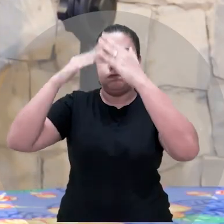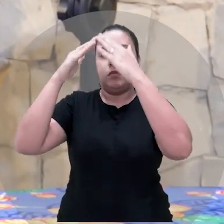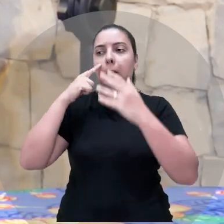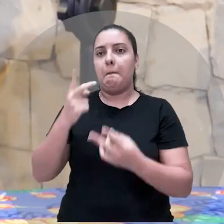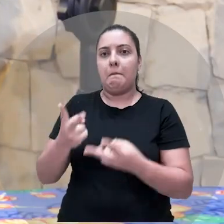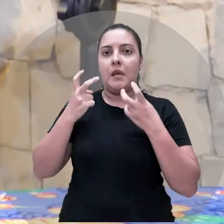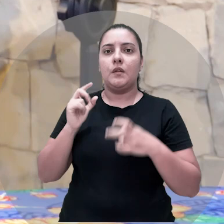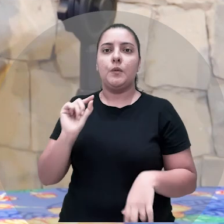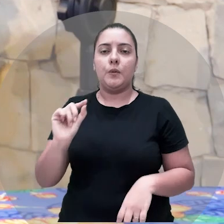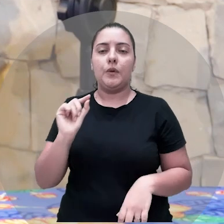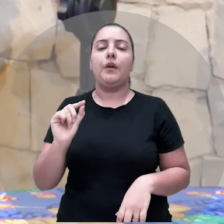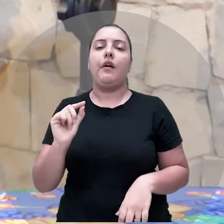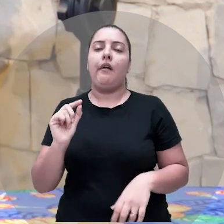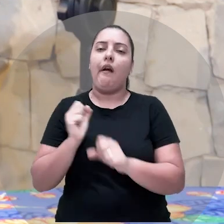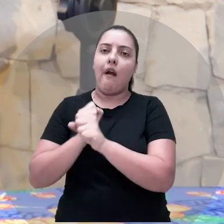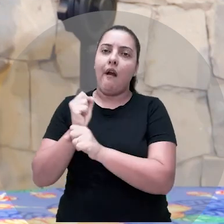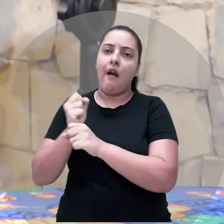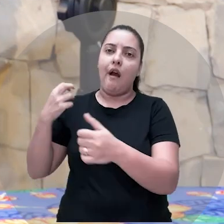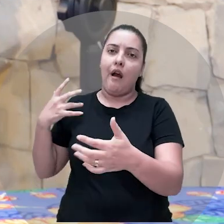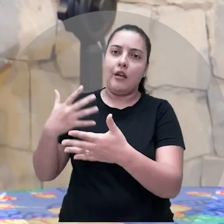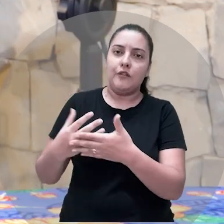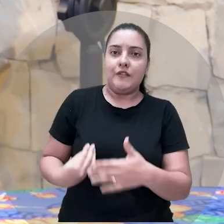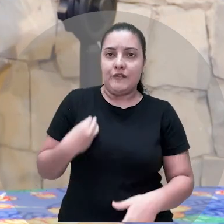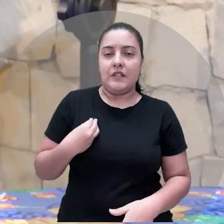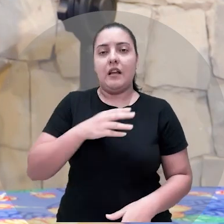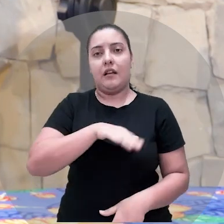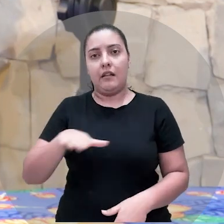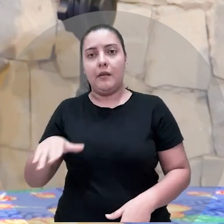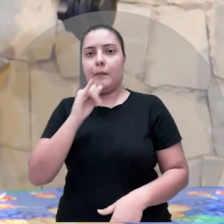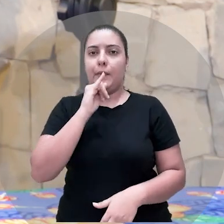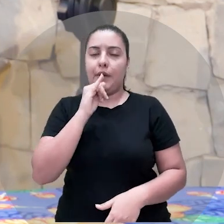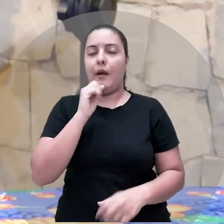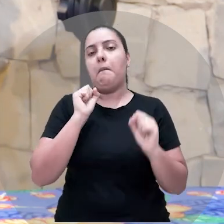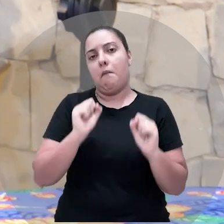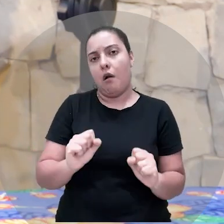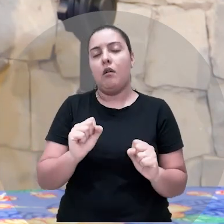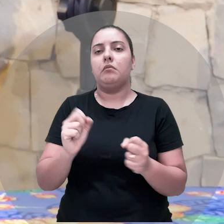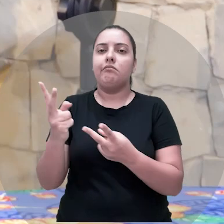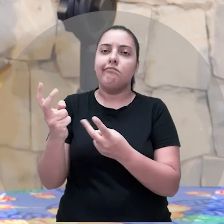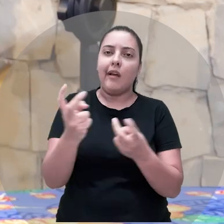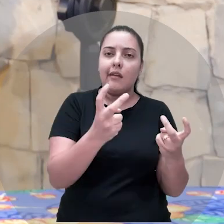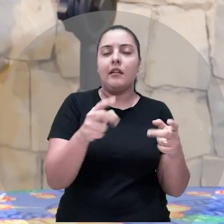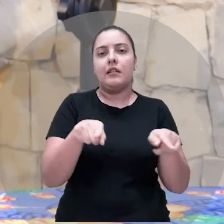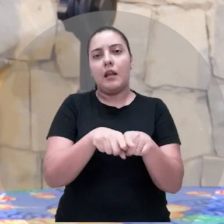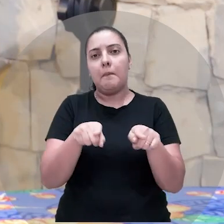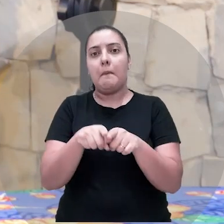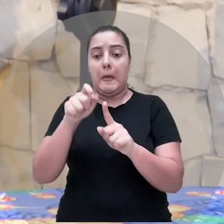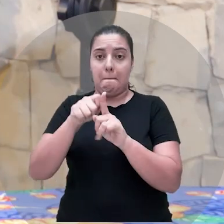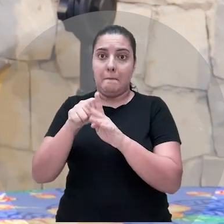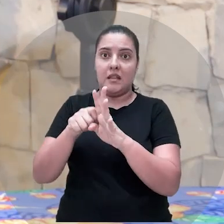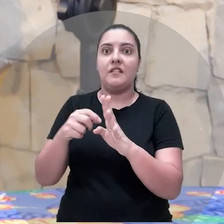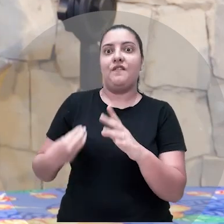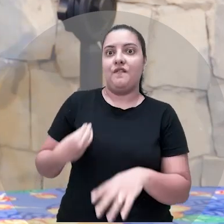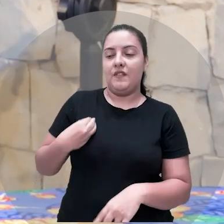né que a gente pode observar desde os primeiros anos de vida da criança né geralmente dizem que pode ser observado inclusive